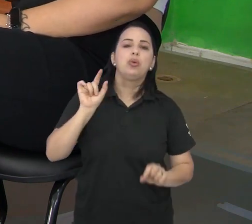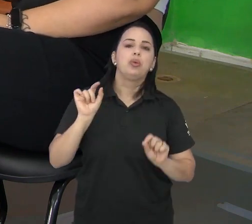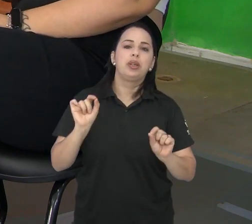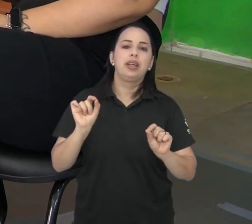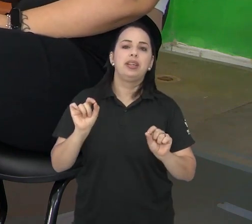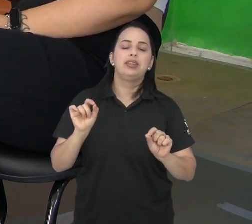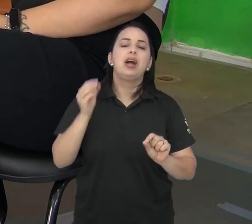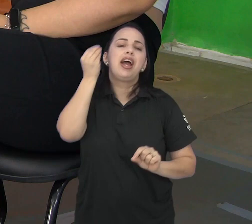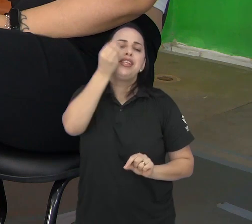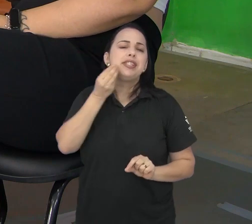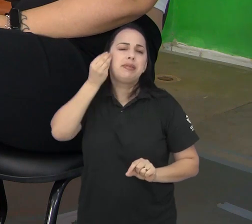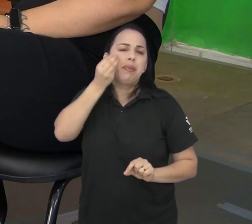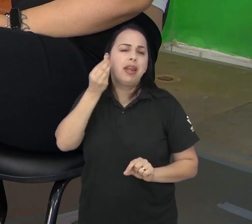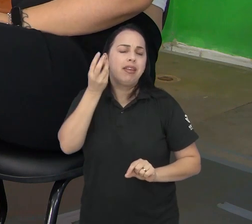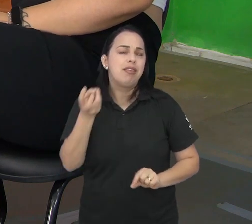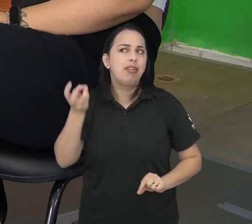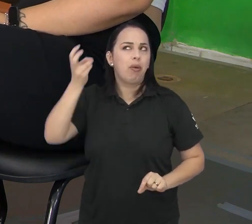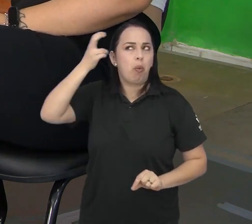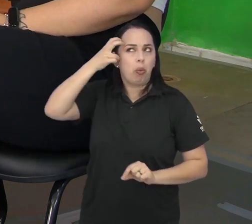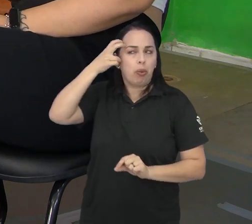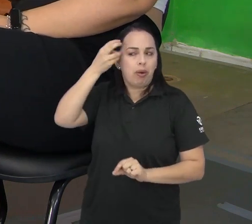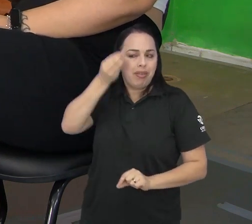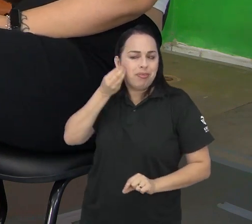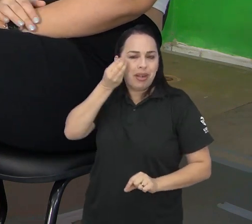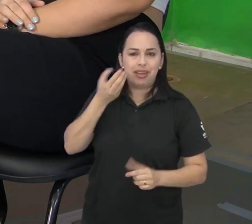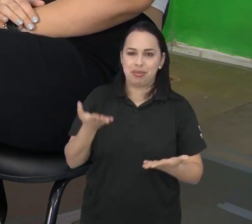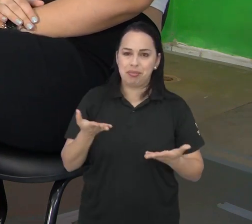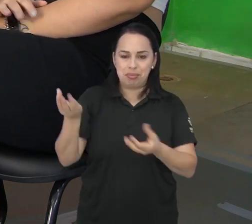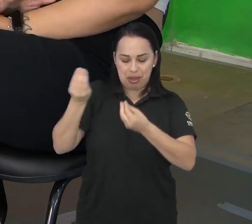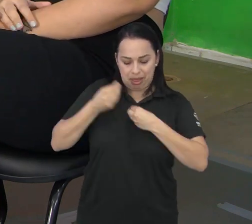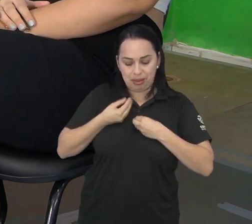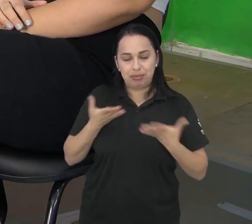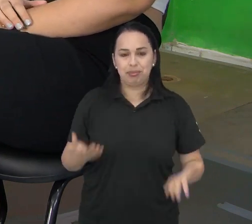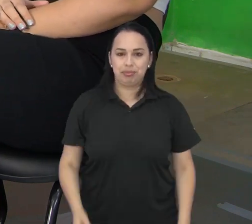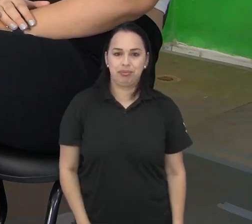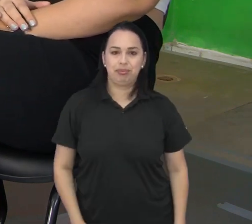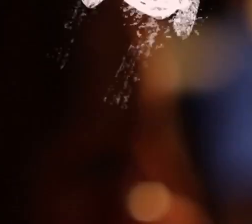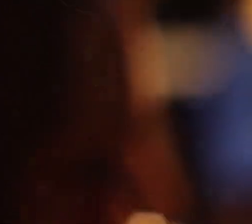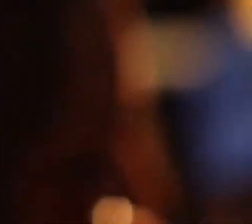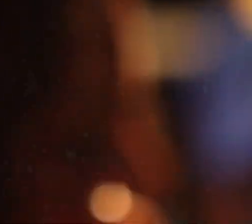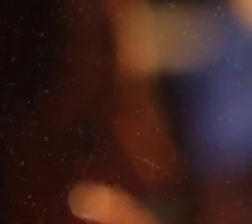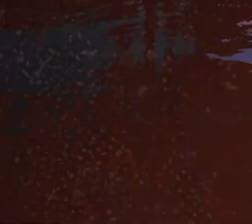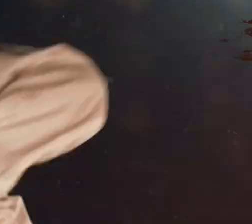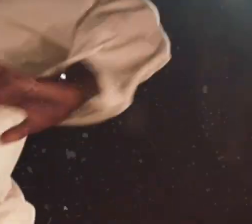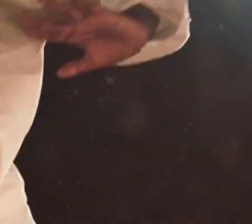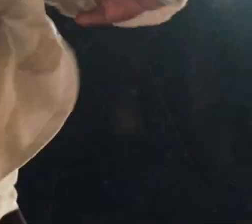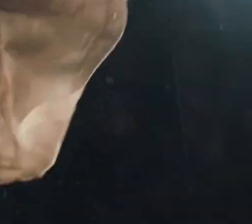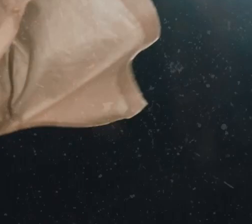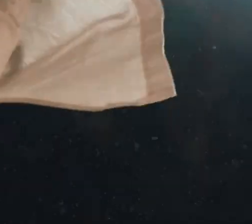falar mais sobre o que essas experiências culturais proporcionam. A gente já volta.